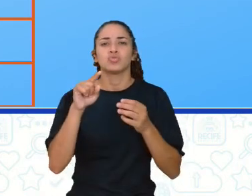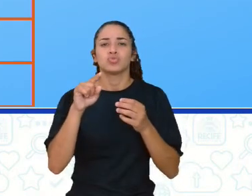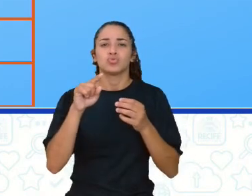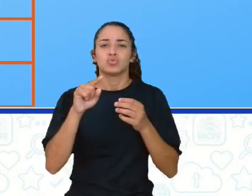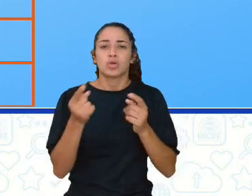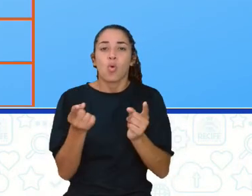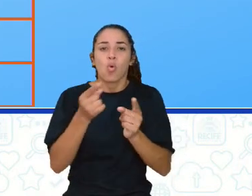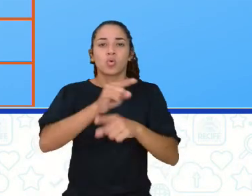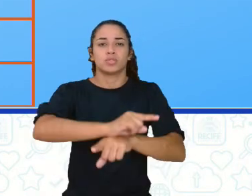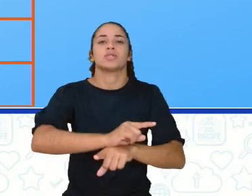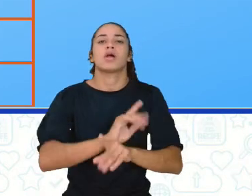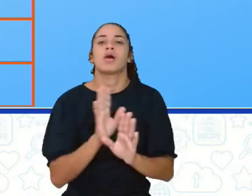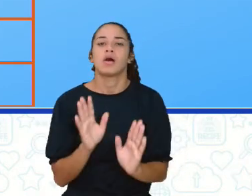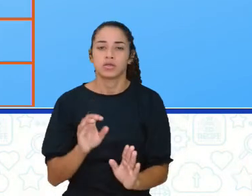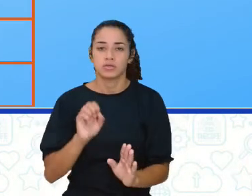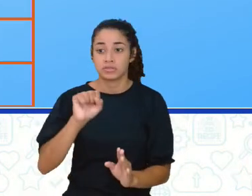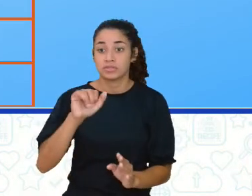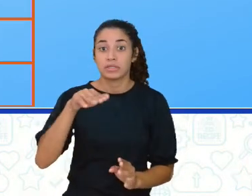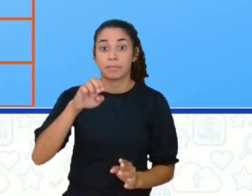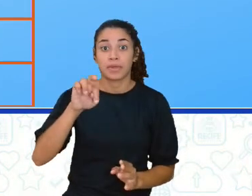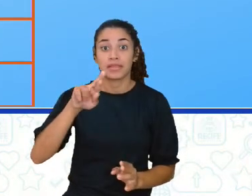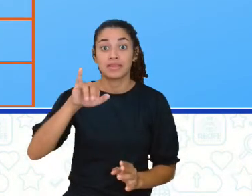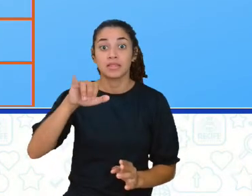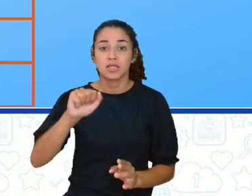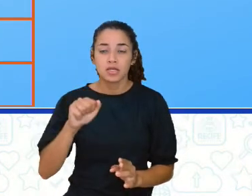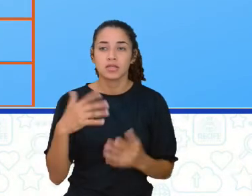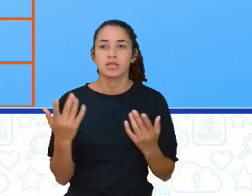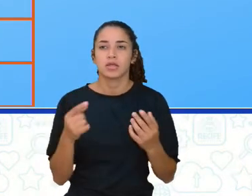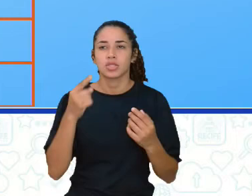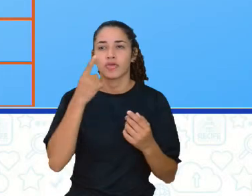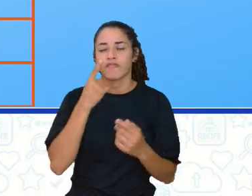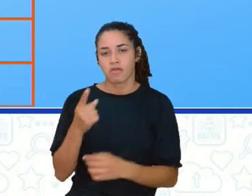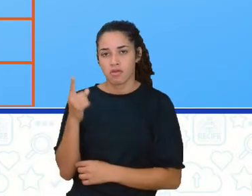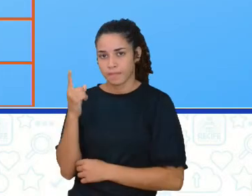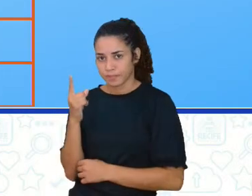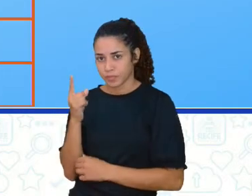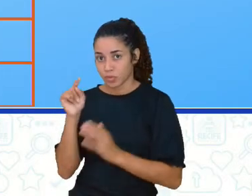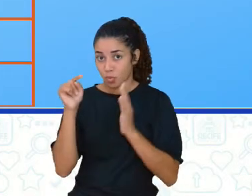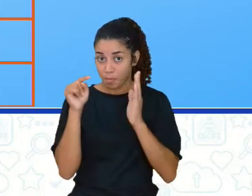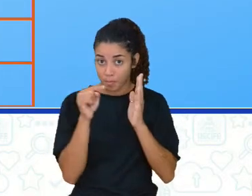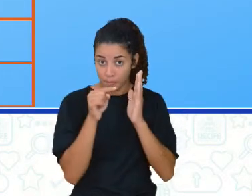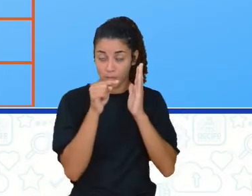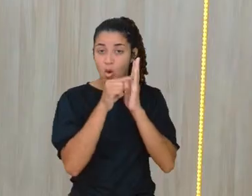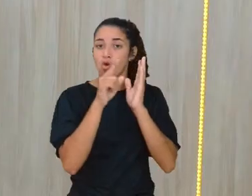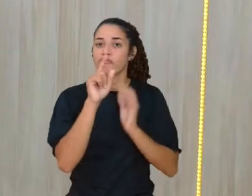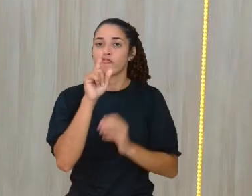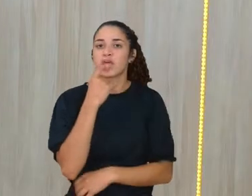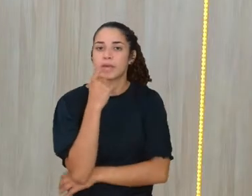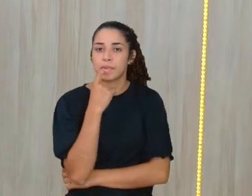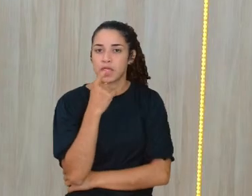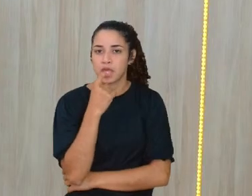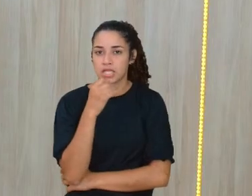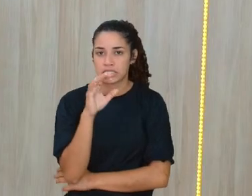simétrico, não é isso? Isso mesmo. Este ponto aqui, olha, turma, esse ponto 0, 2,